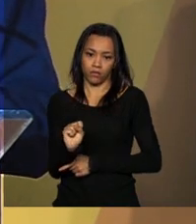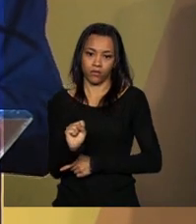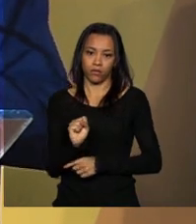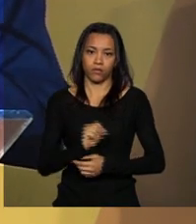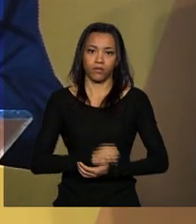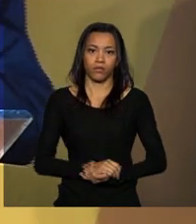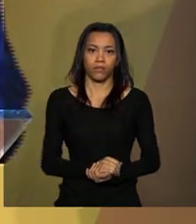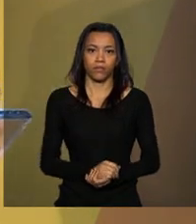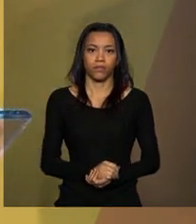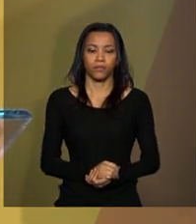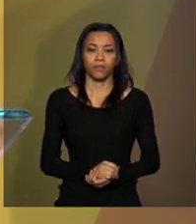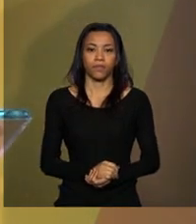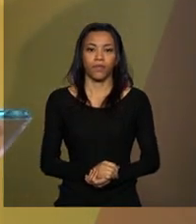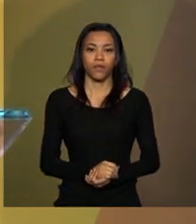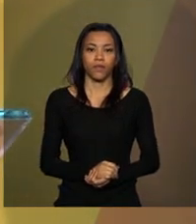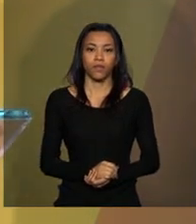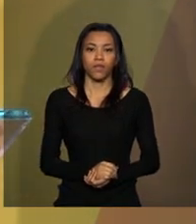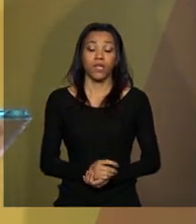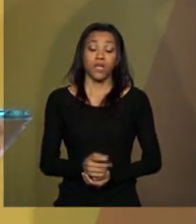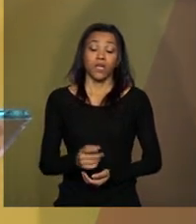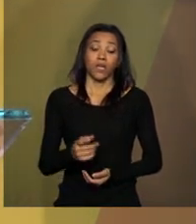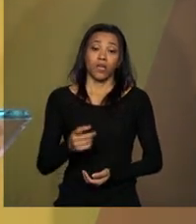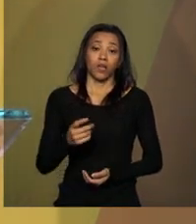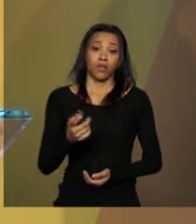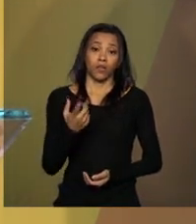BS e podemos